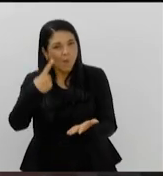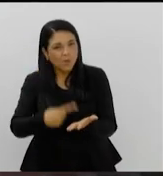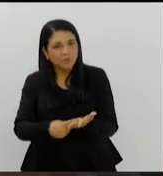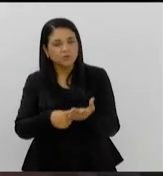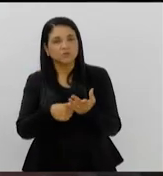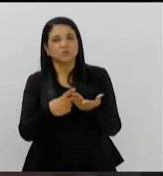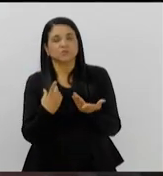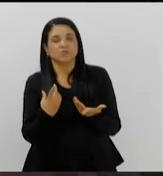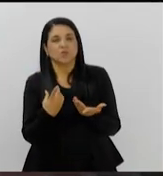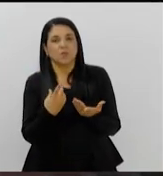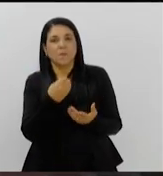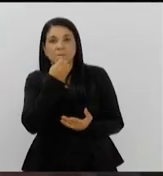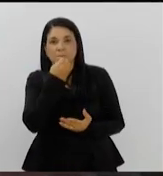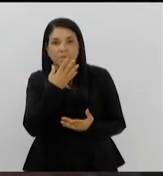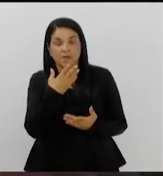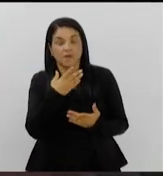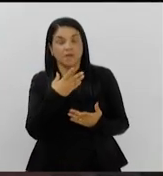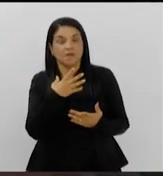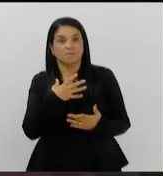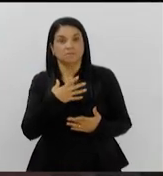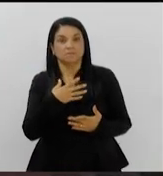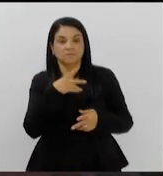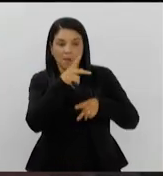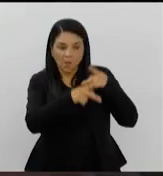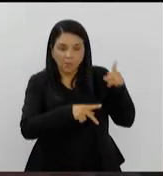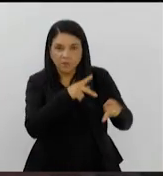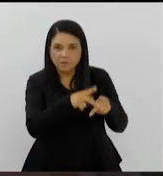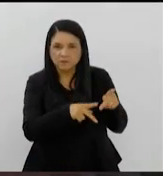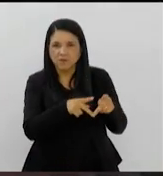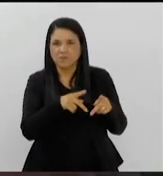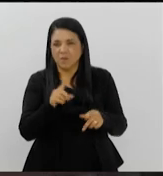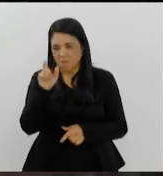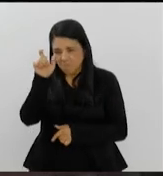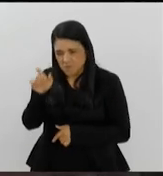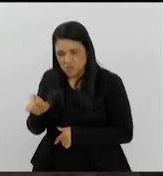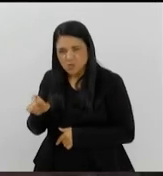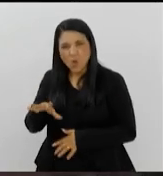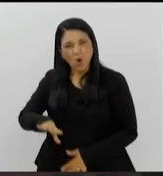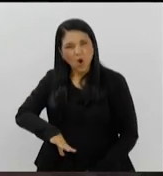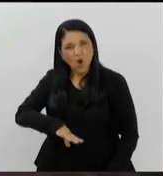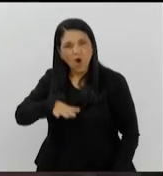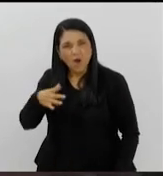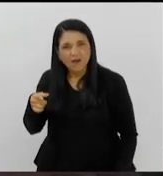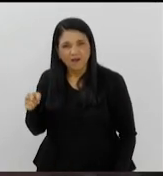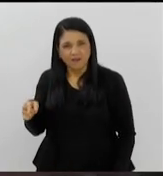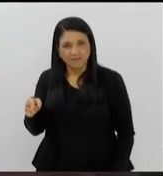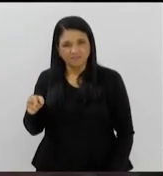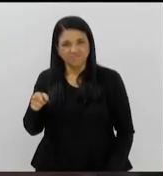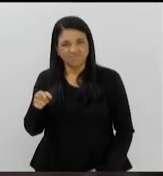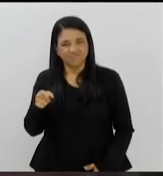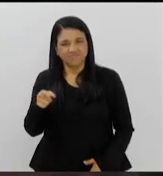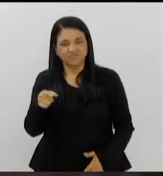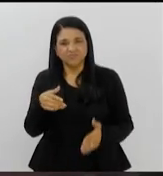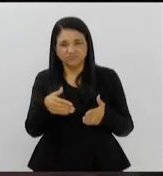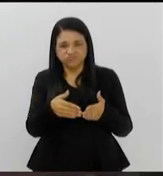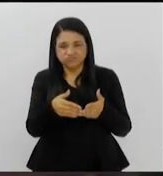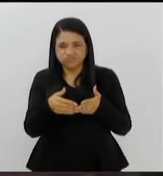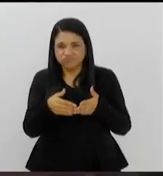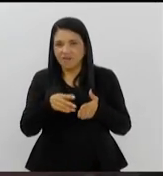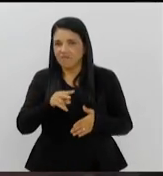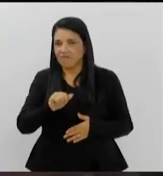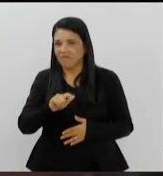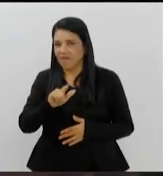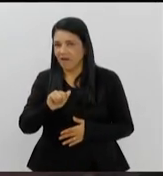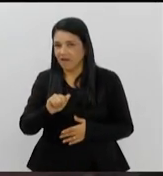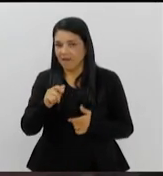social, uma pessoa tenha coragem de reservar vagas para consulta